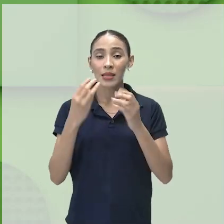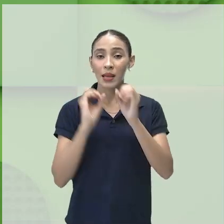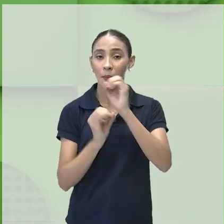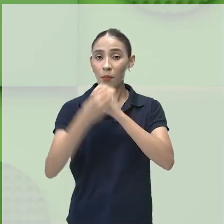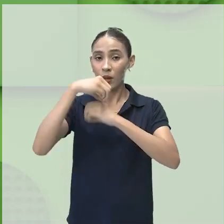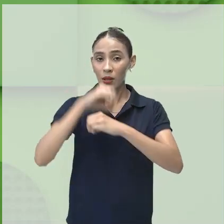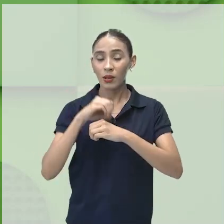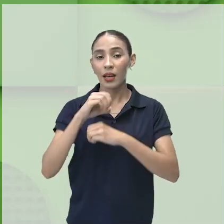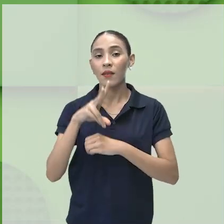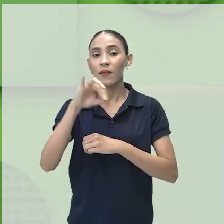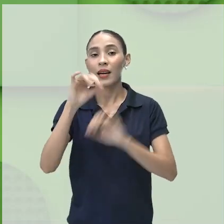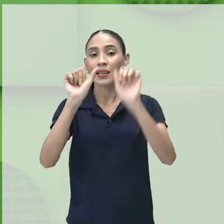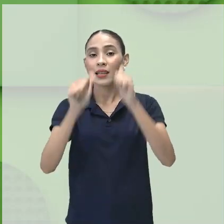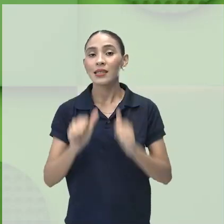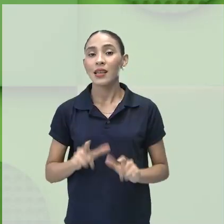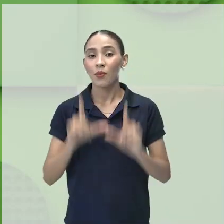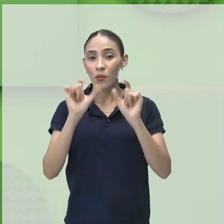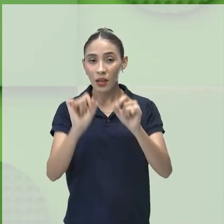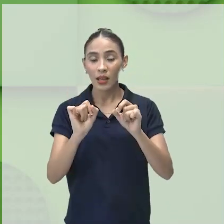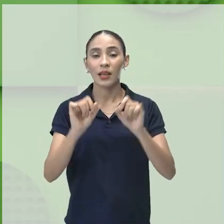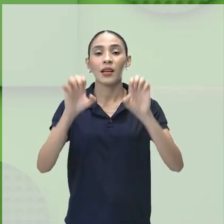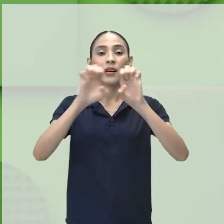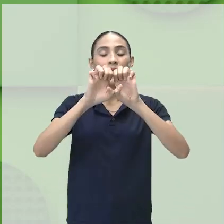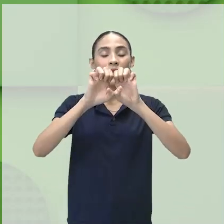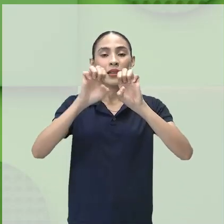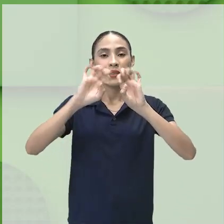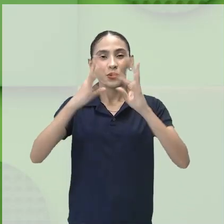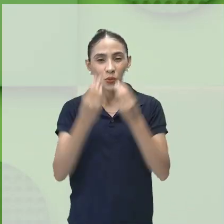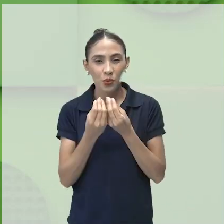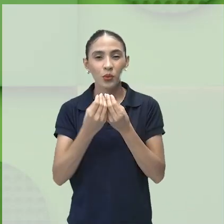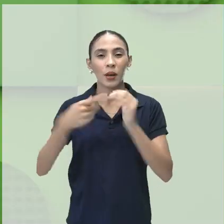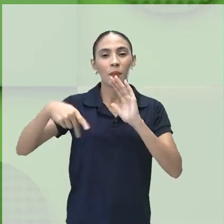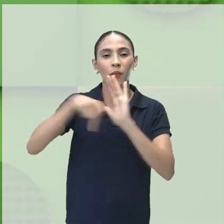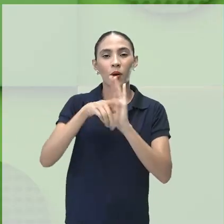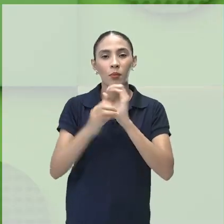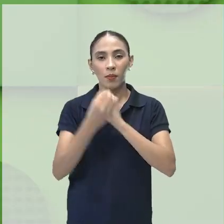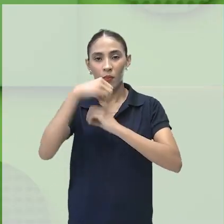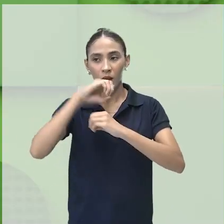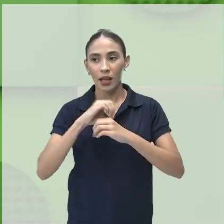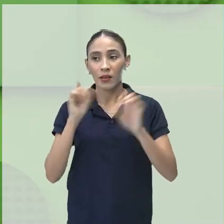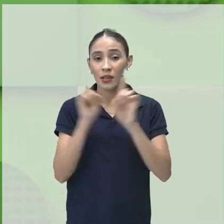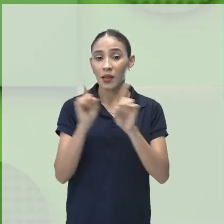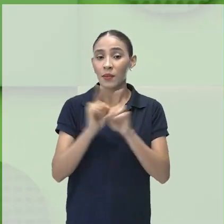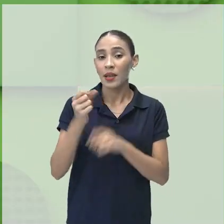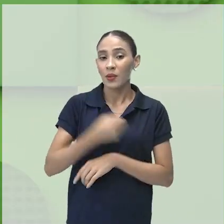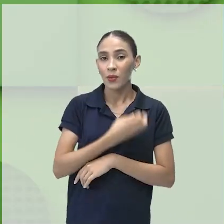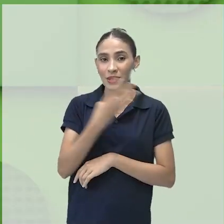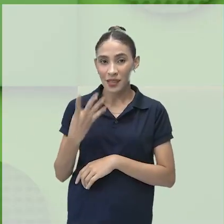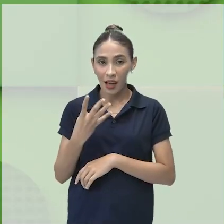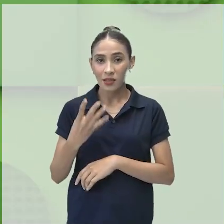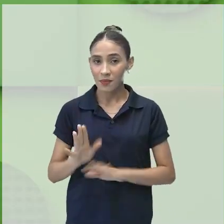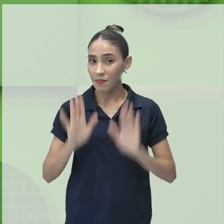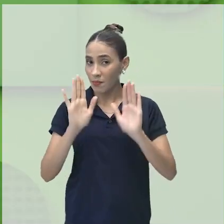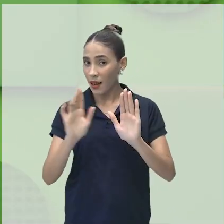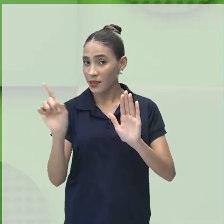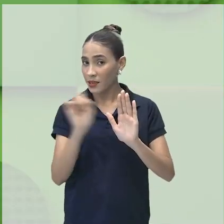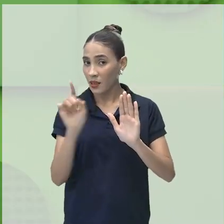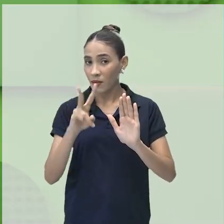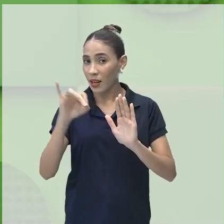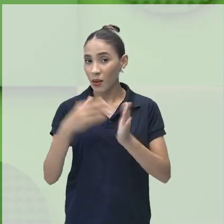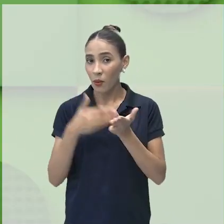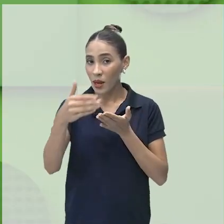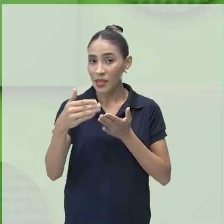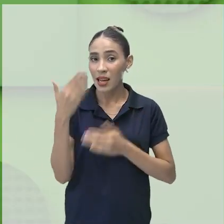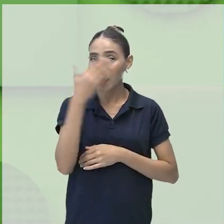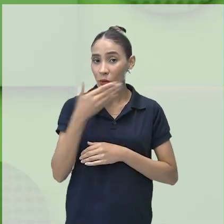molecular, que leva em consideração, então, os elementos que formam a molécula, bem como a quantidade deles. Mas nós não vamos começar